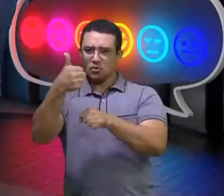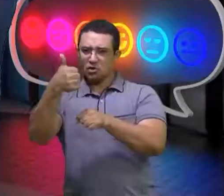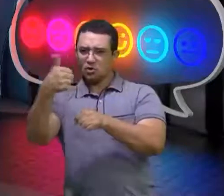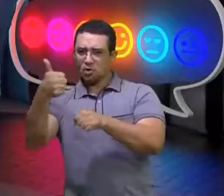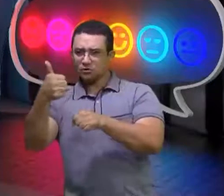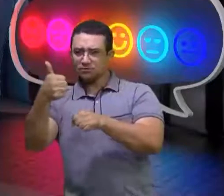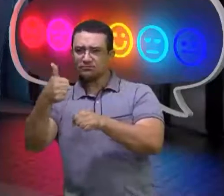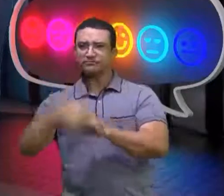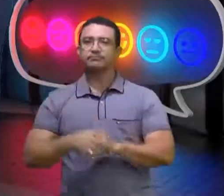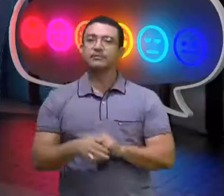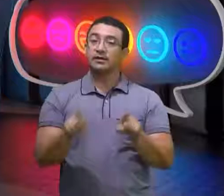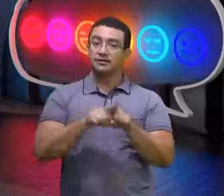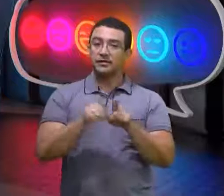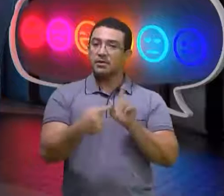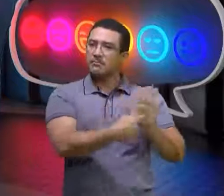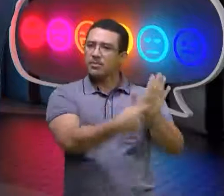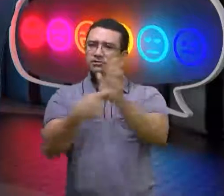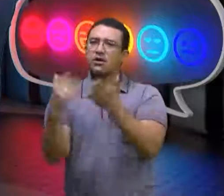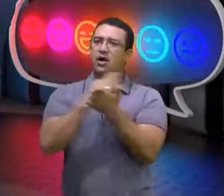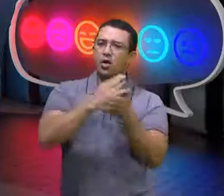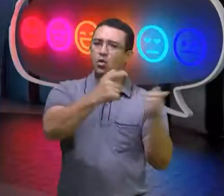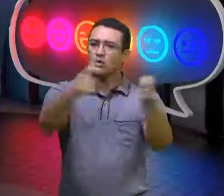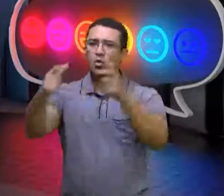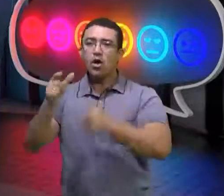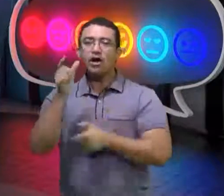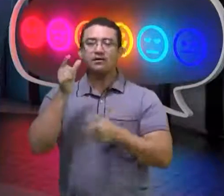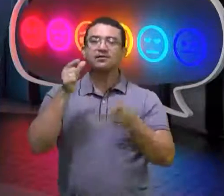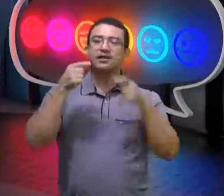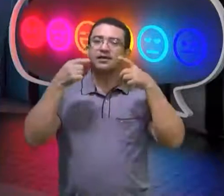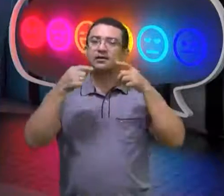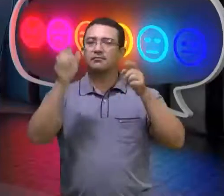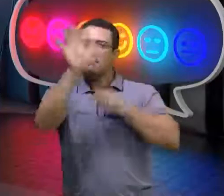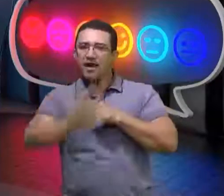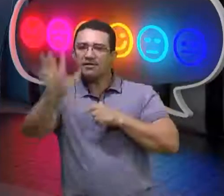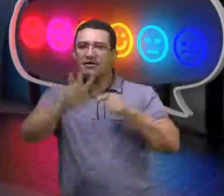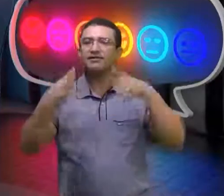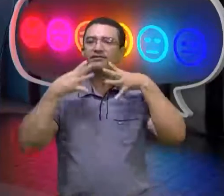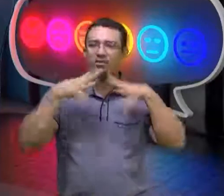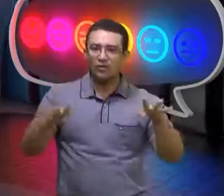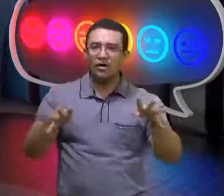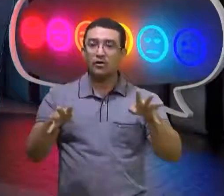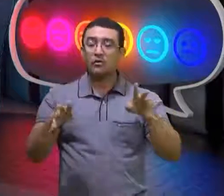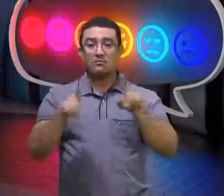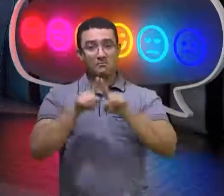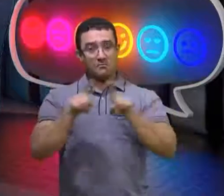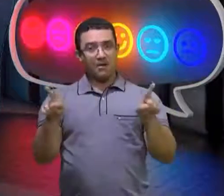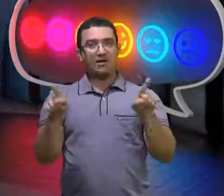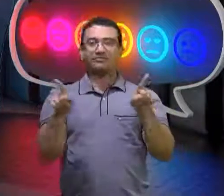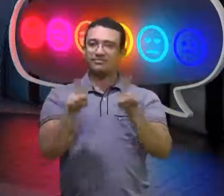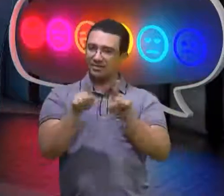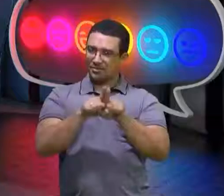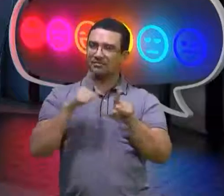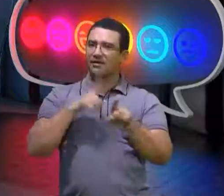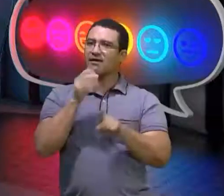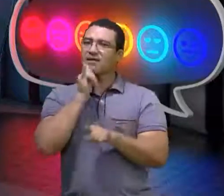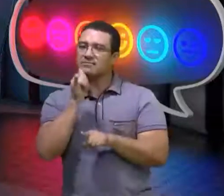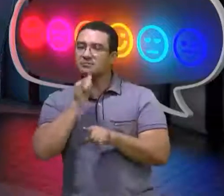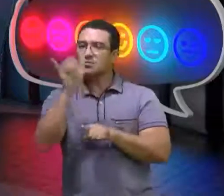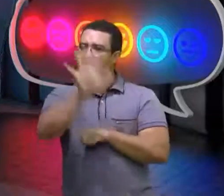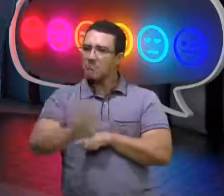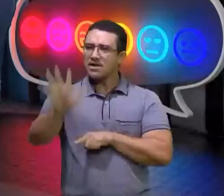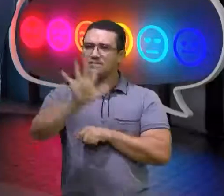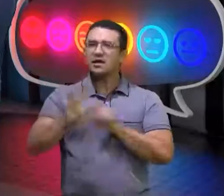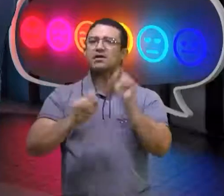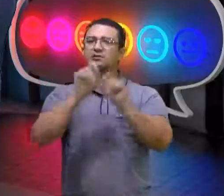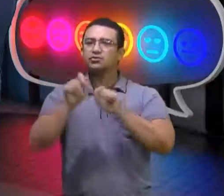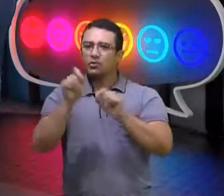algumas curiosidades de alguns locais com paisagens naturais. Mas agora a gente tem também alguns exemplos de paisagens que